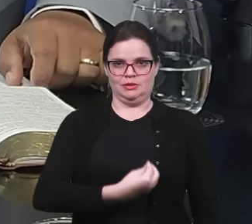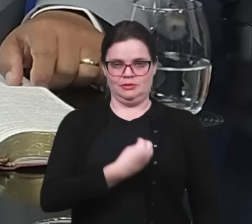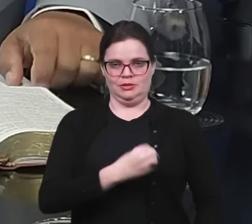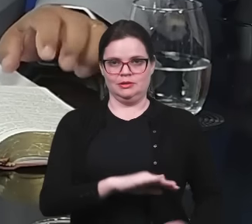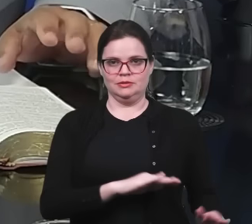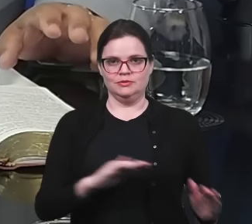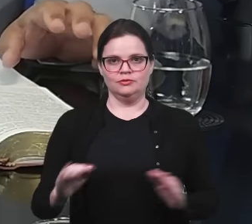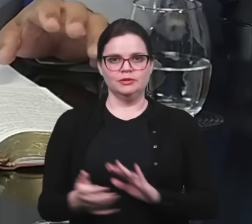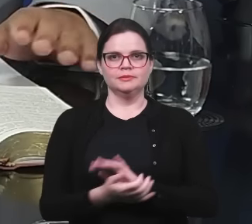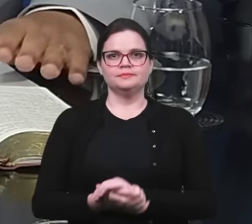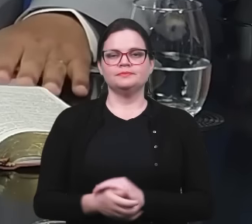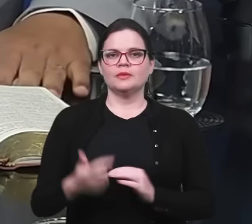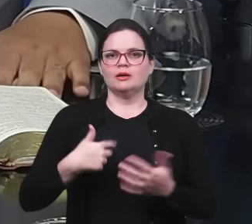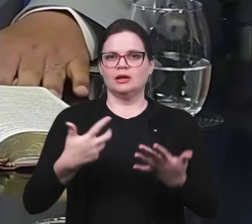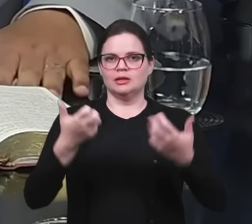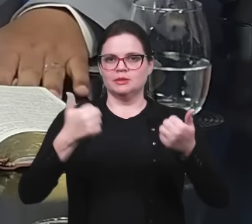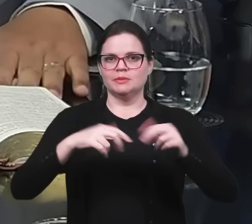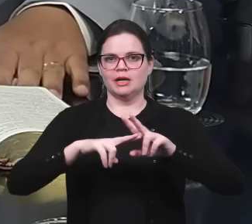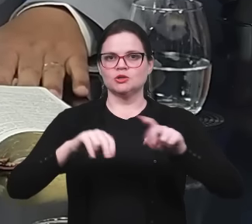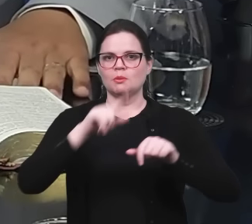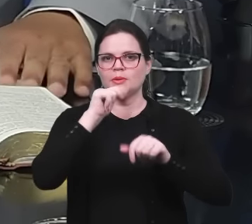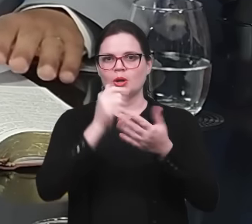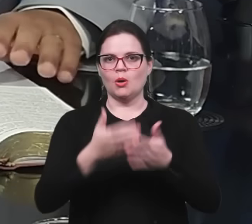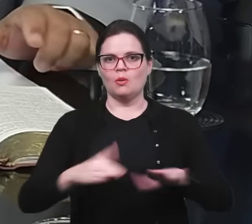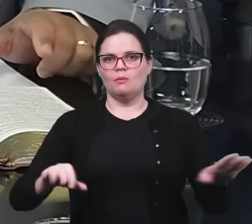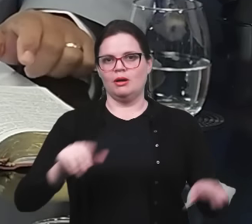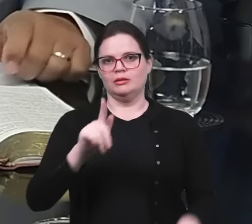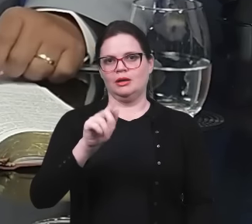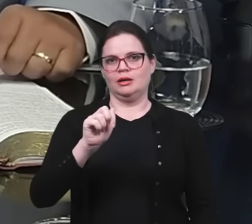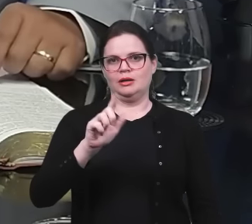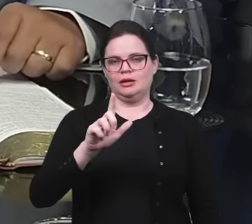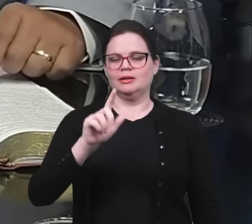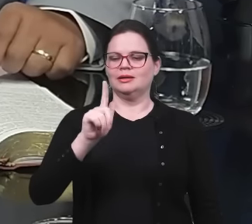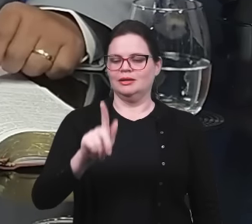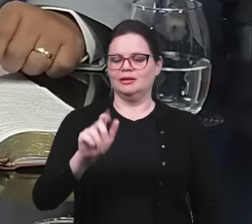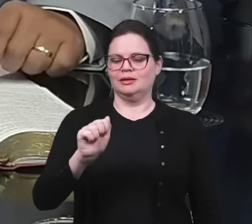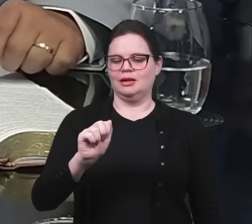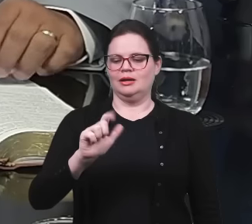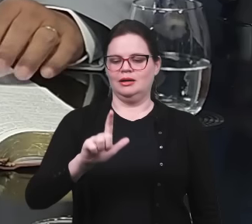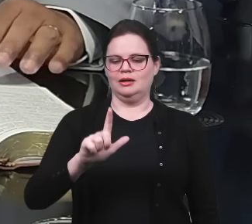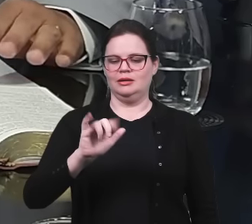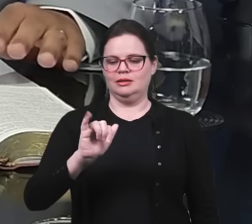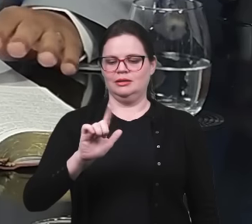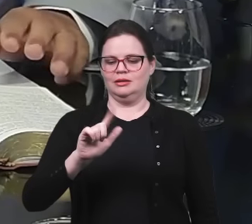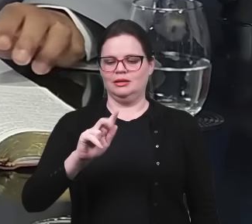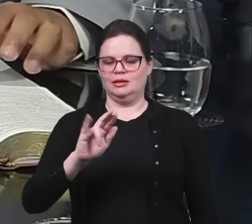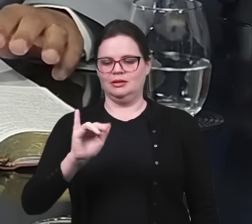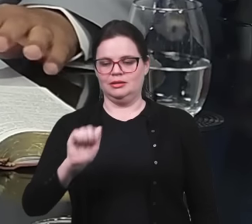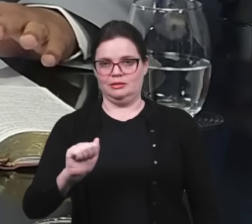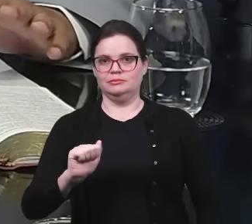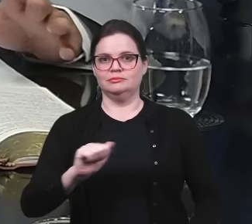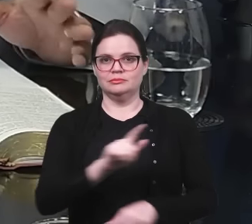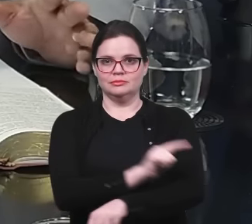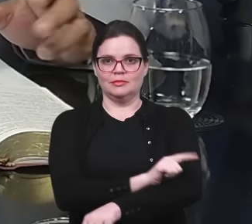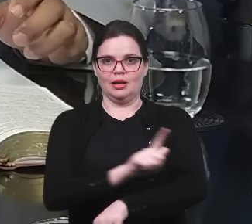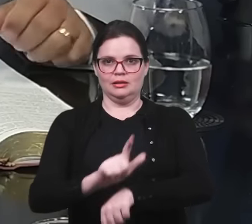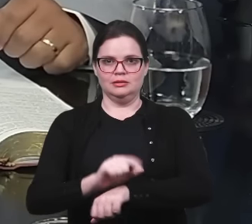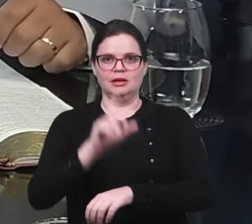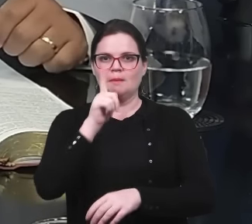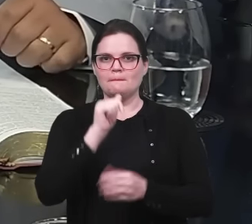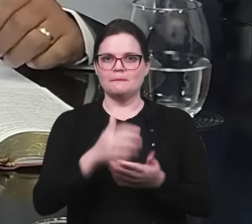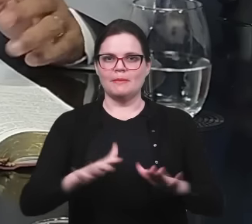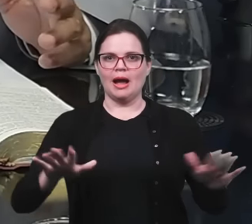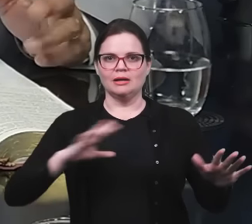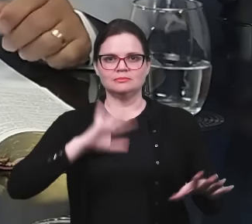primeiramente, sobre o Mar da Galileia. Mar na Bíblia, nós entendemos que fala do mundo,